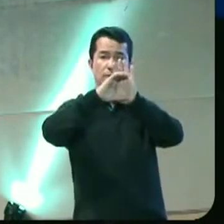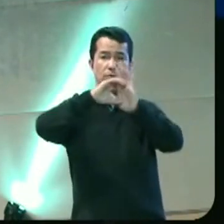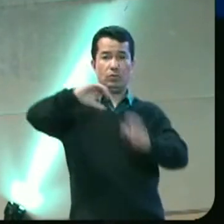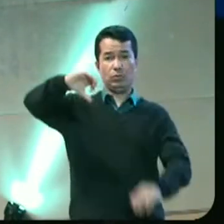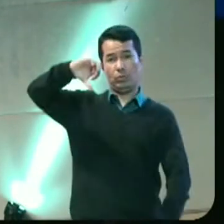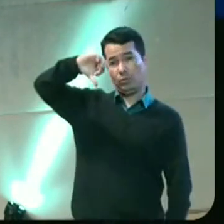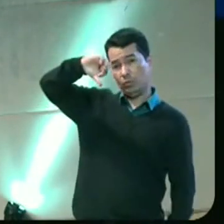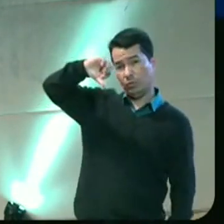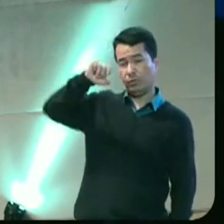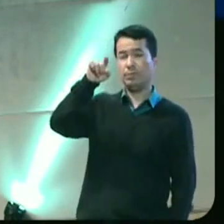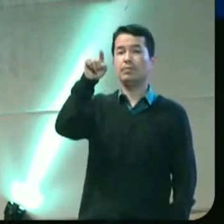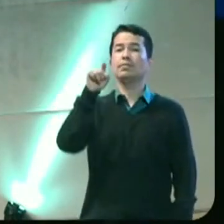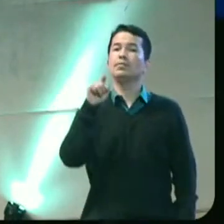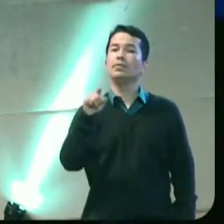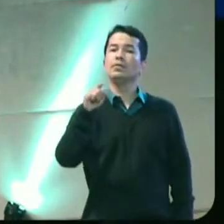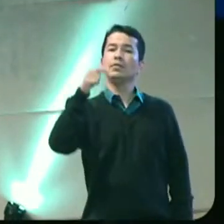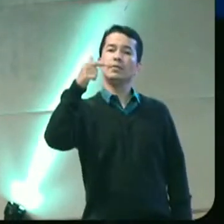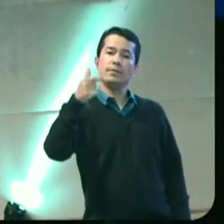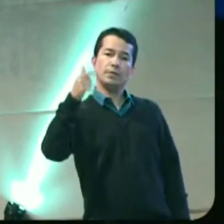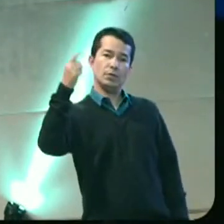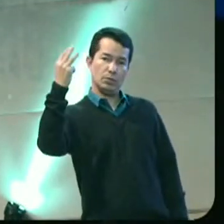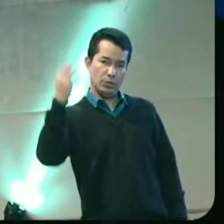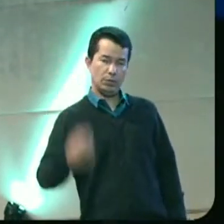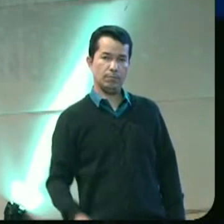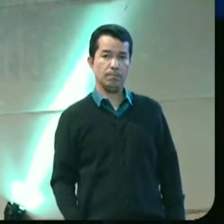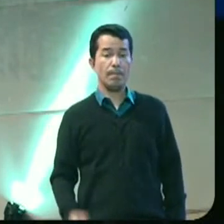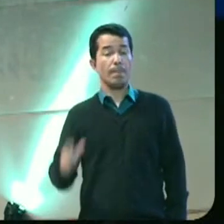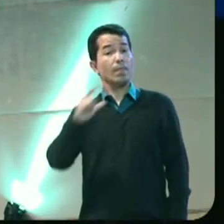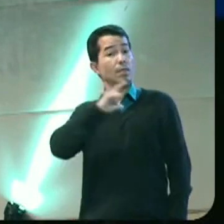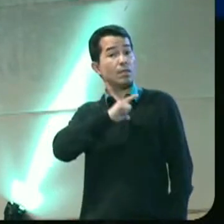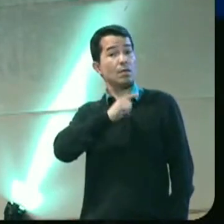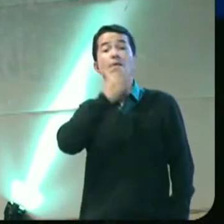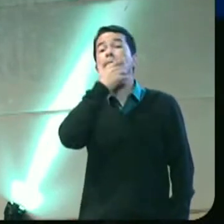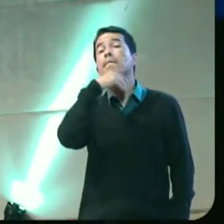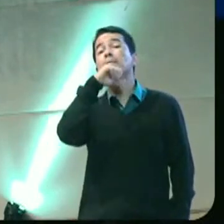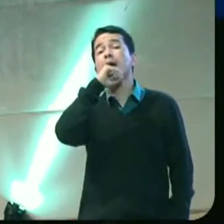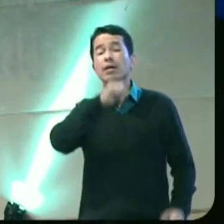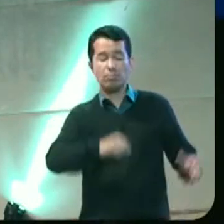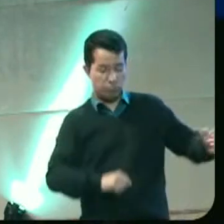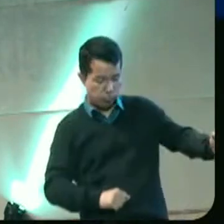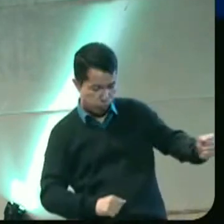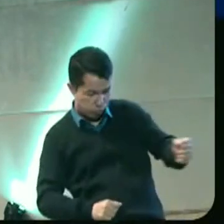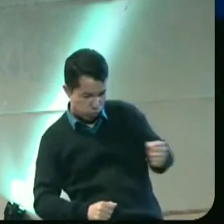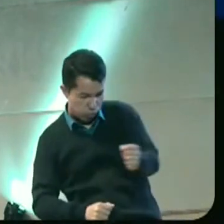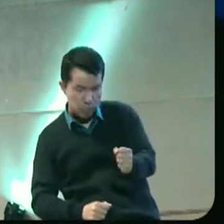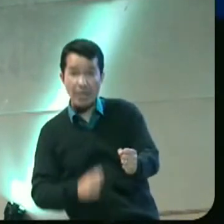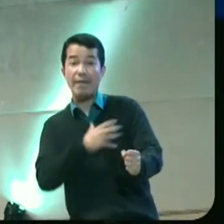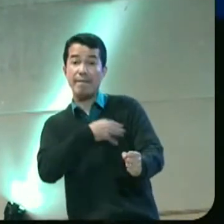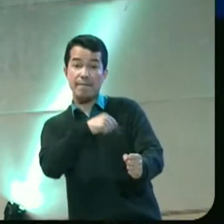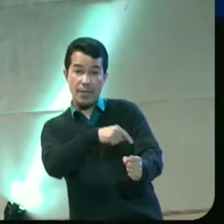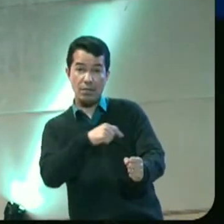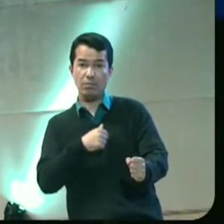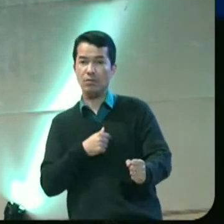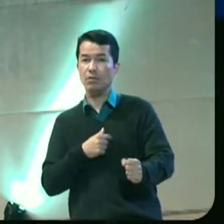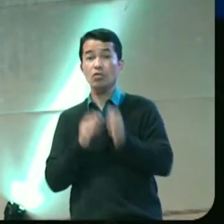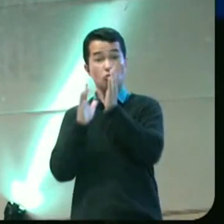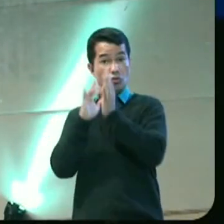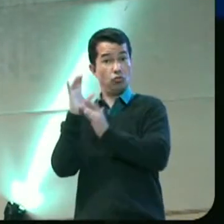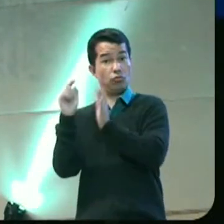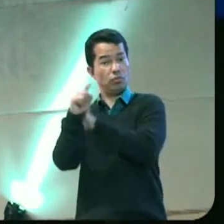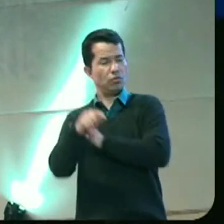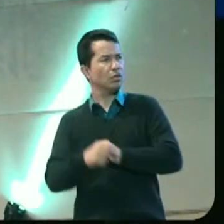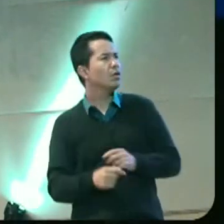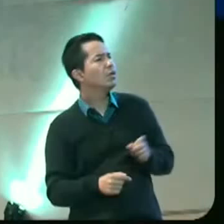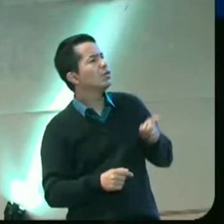um pai leva o seu filho para que Jesus o curasse. E Jesus pergunta, você acredita que eu posso curá-lo? E aquele